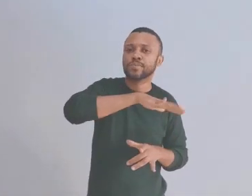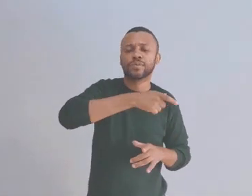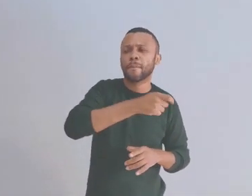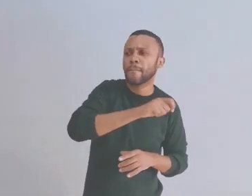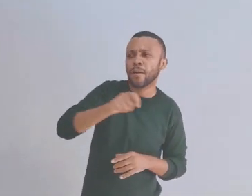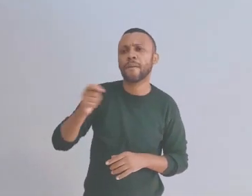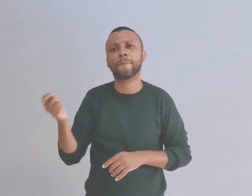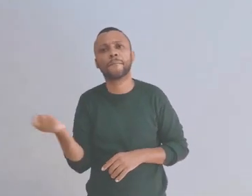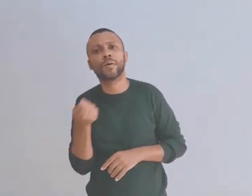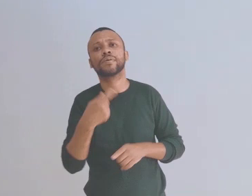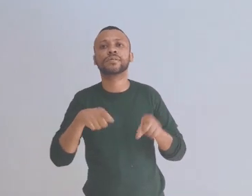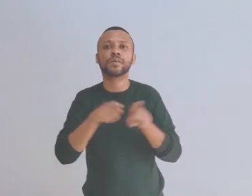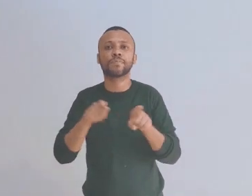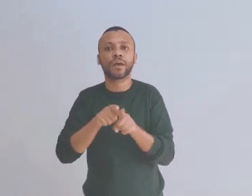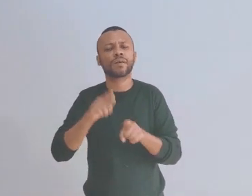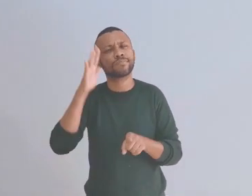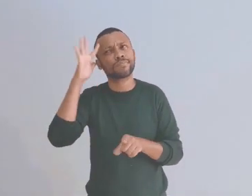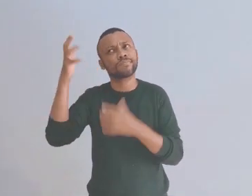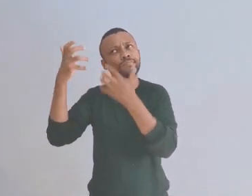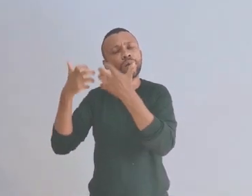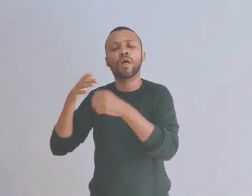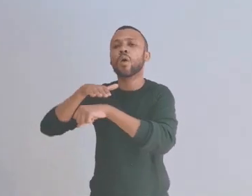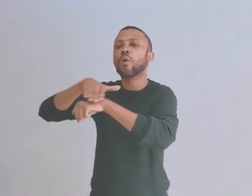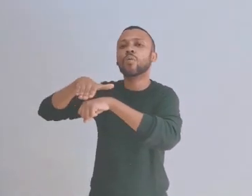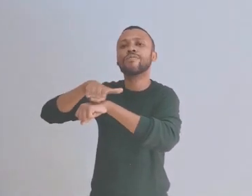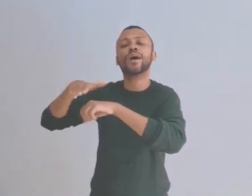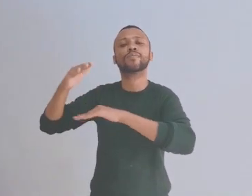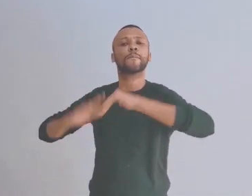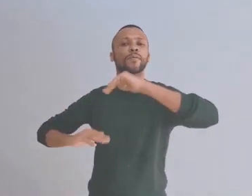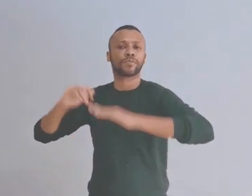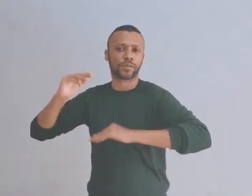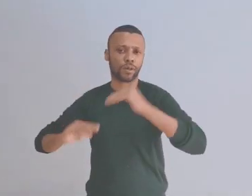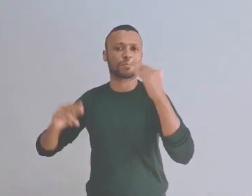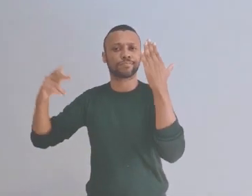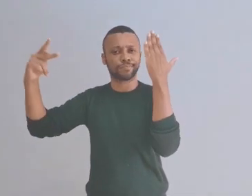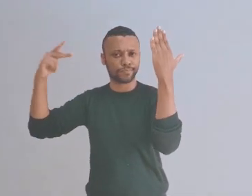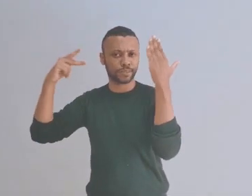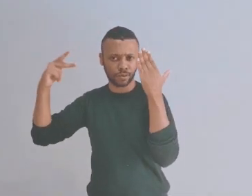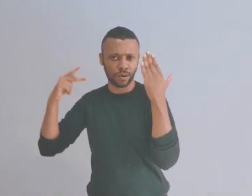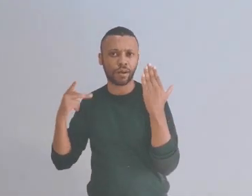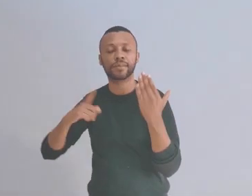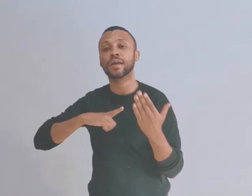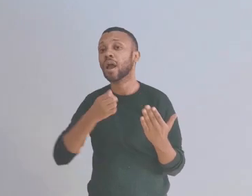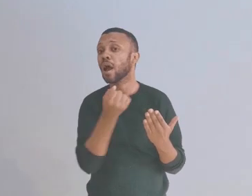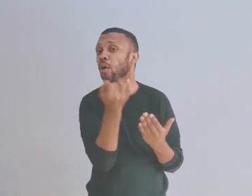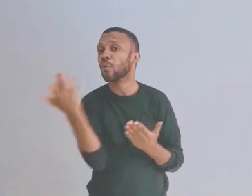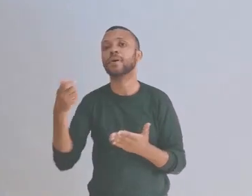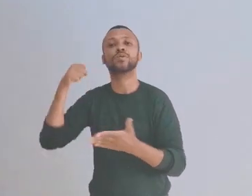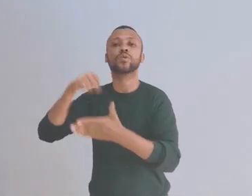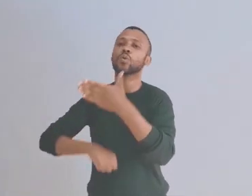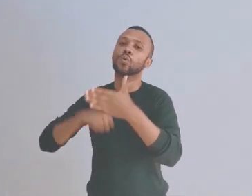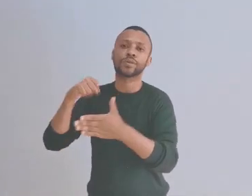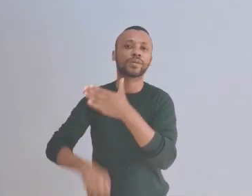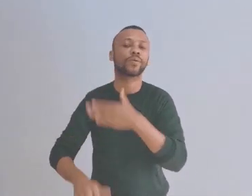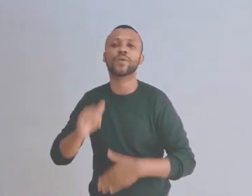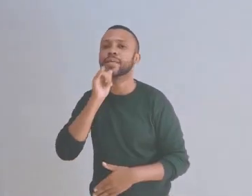situação assim, eu entrei na psicóloga. Converso com a psicóloga. Temos desafios a ser enfrentados e algumas lutas. Como ontem